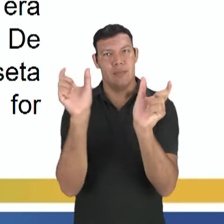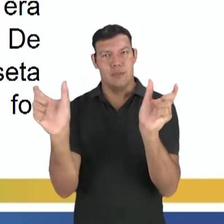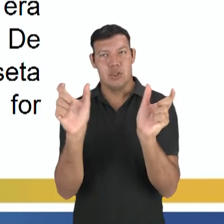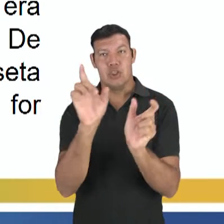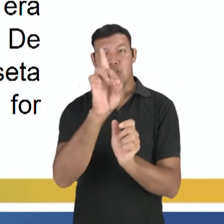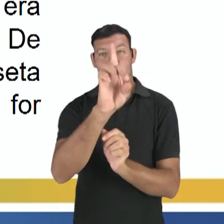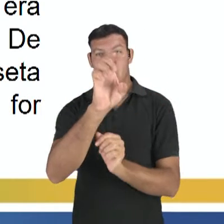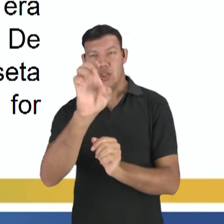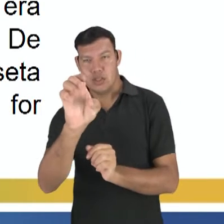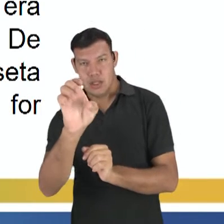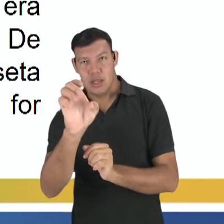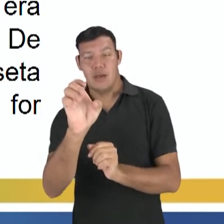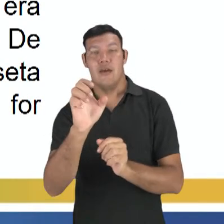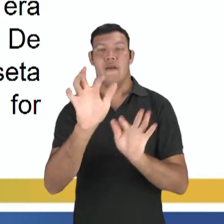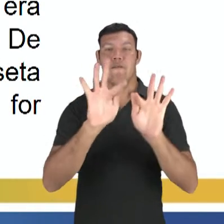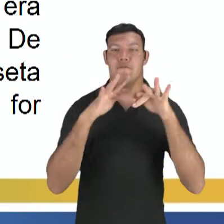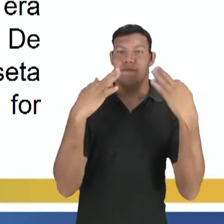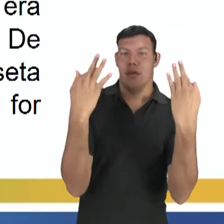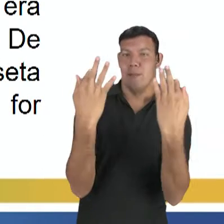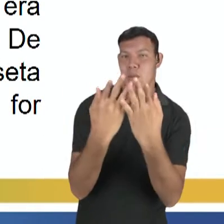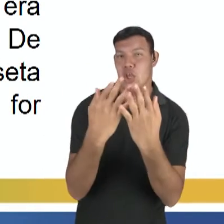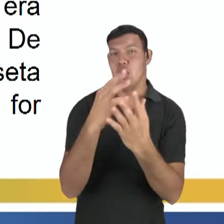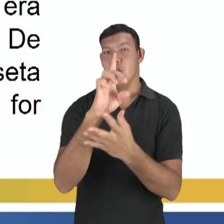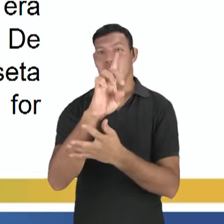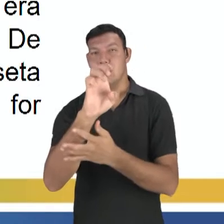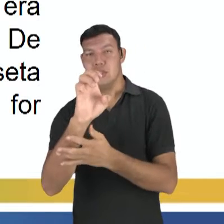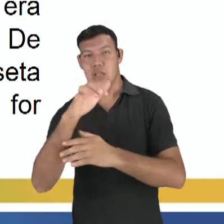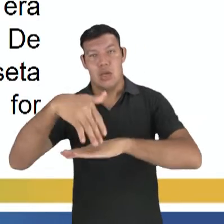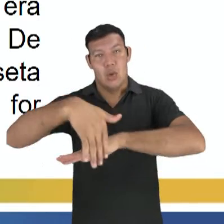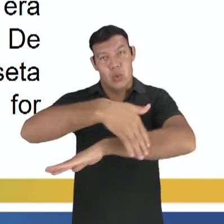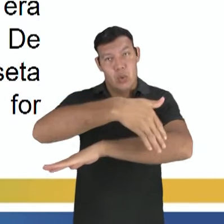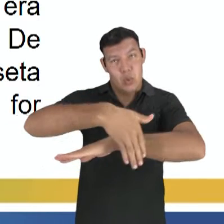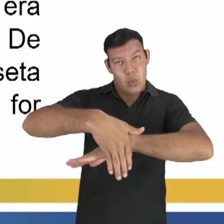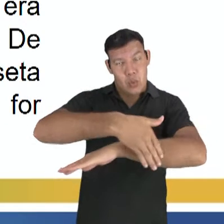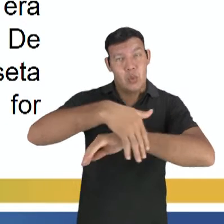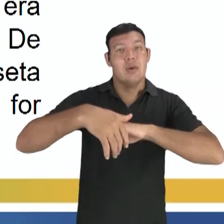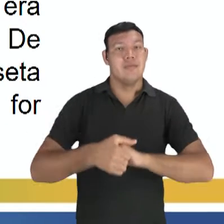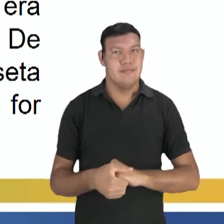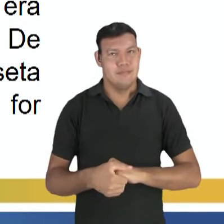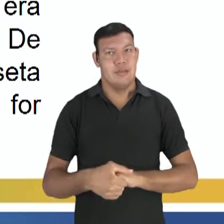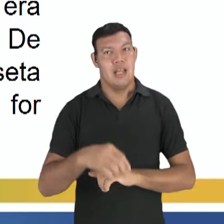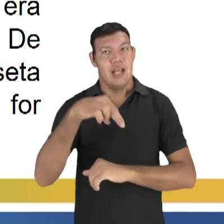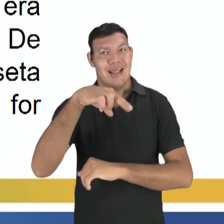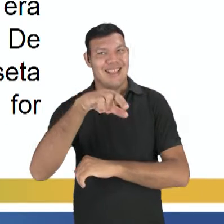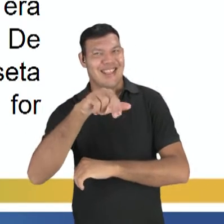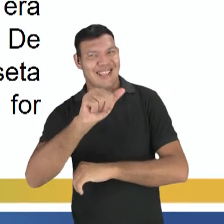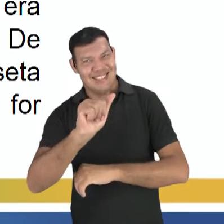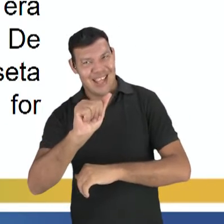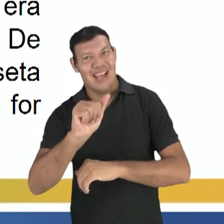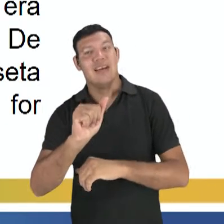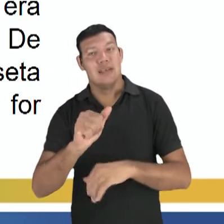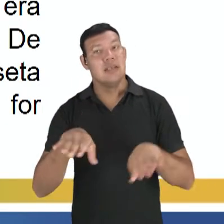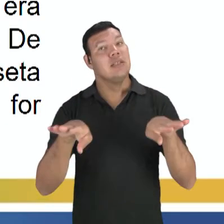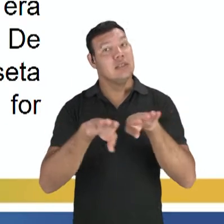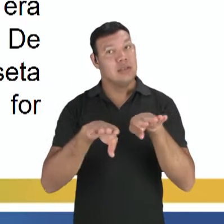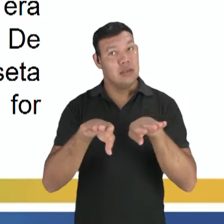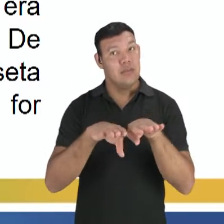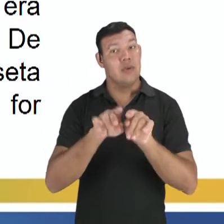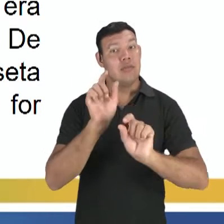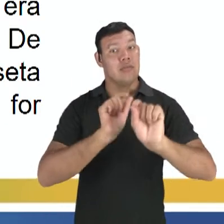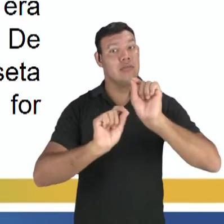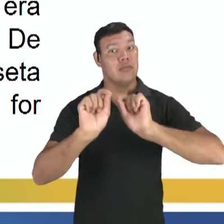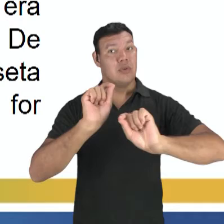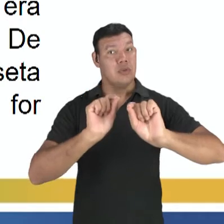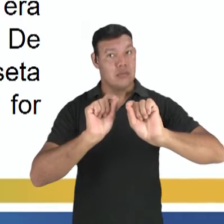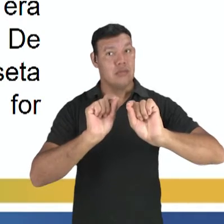de rua, essa preposição, o de, o na lá na frente, ele vai estar fazendo o quê?